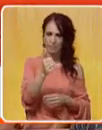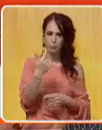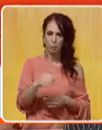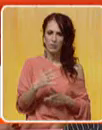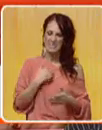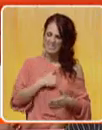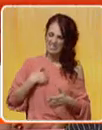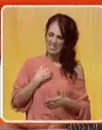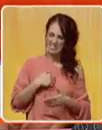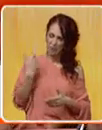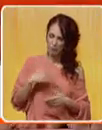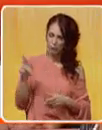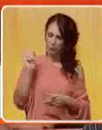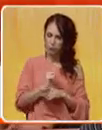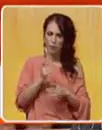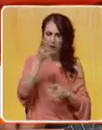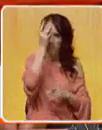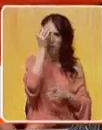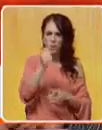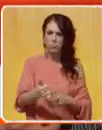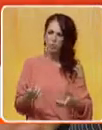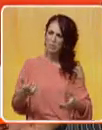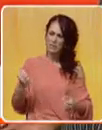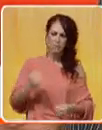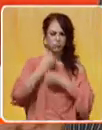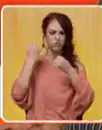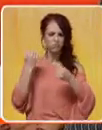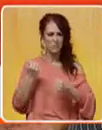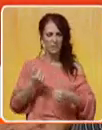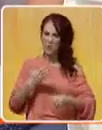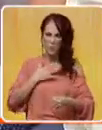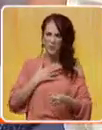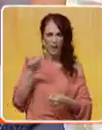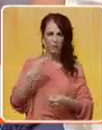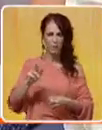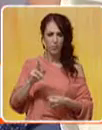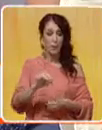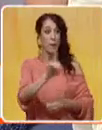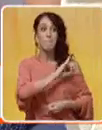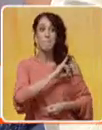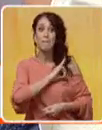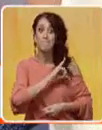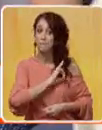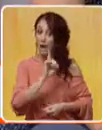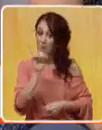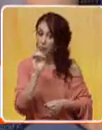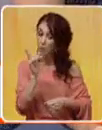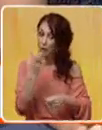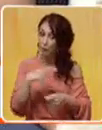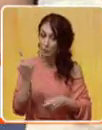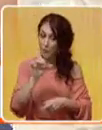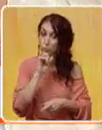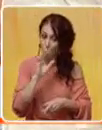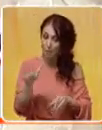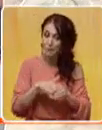que me chateia a terem me reformado porque eu ainda tenho boa M atenção que no privado ele não está reformado a trabalhar